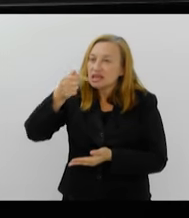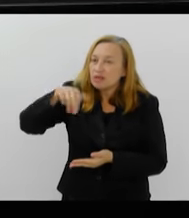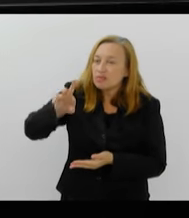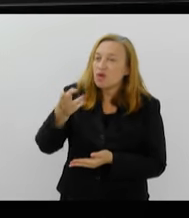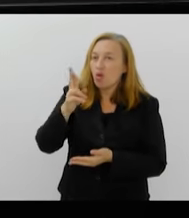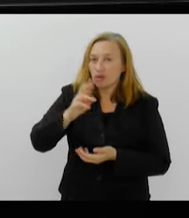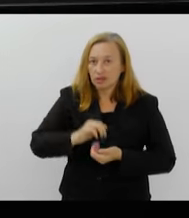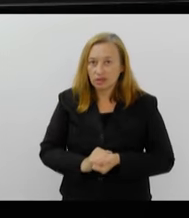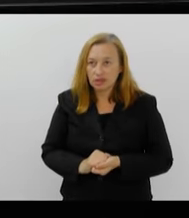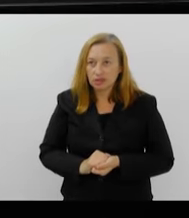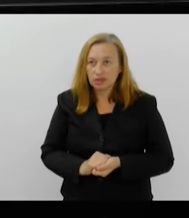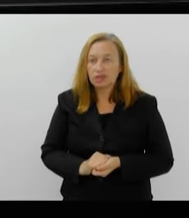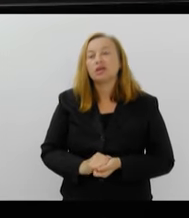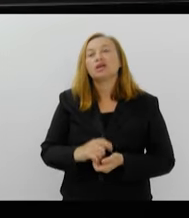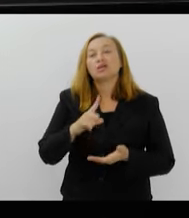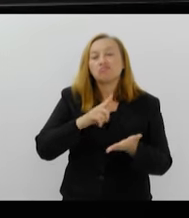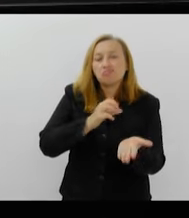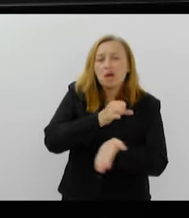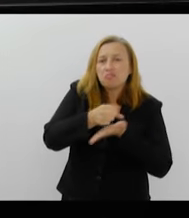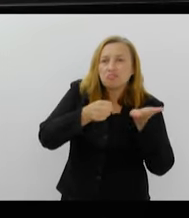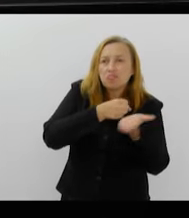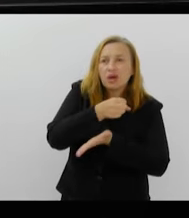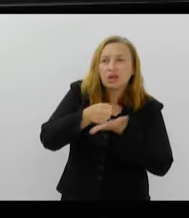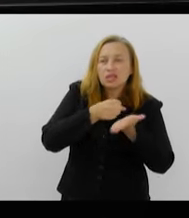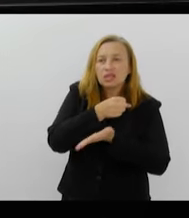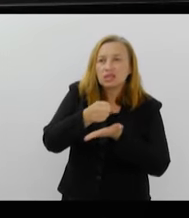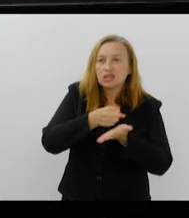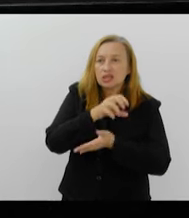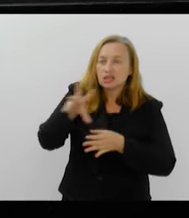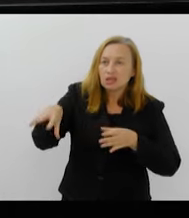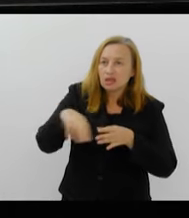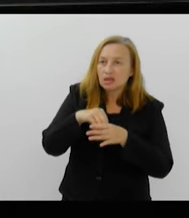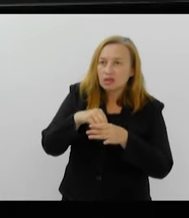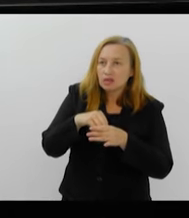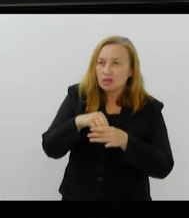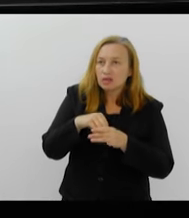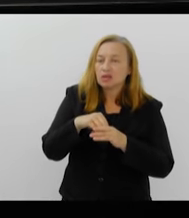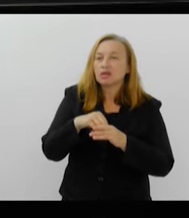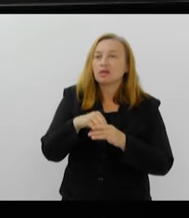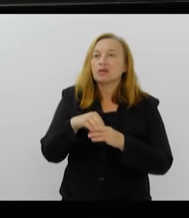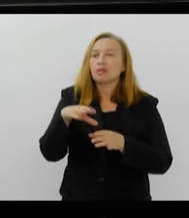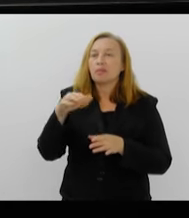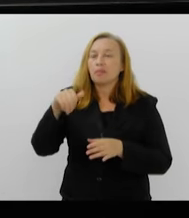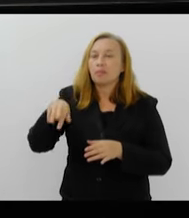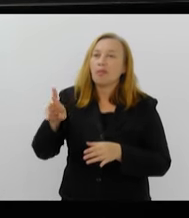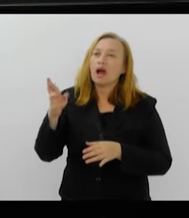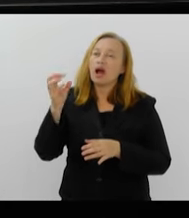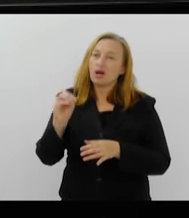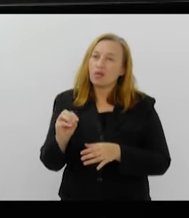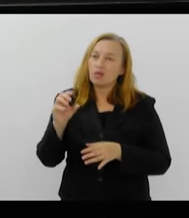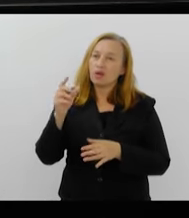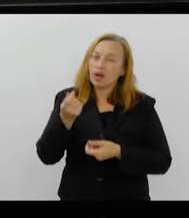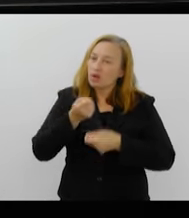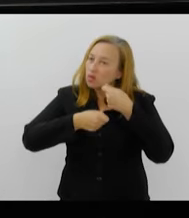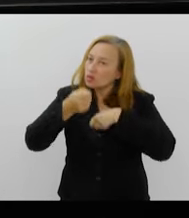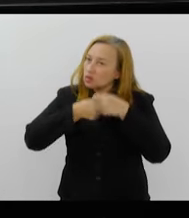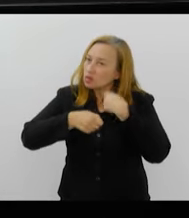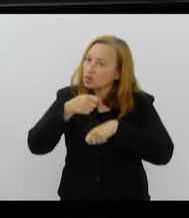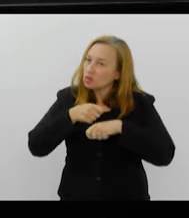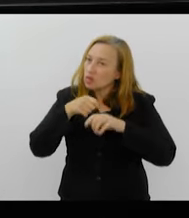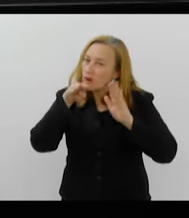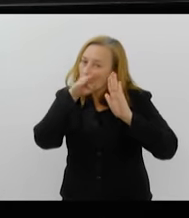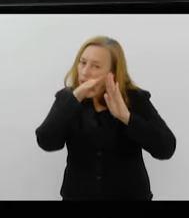bilhões, tendo como base a aplicação de parâmetros macroeconômicos e de premissas específicas para